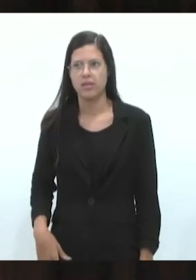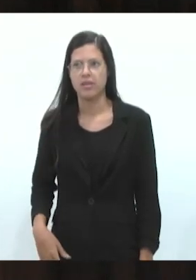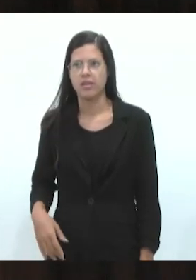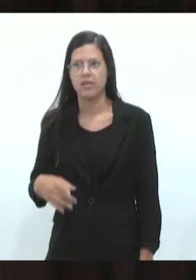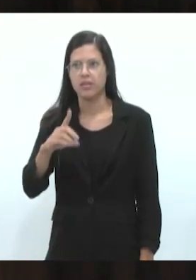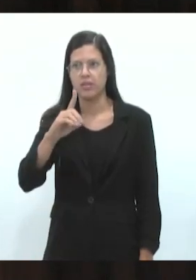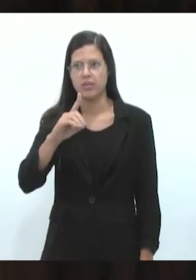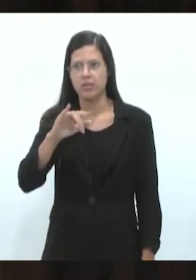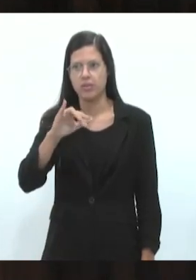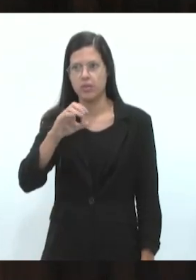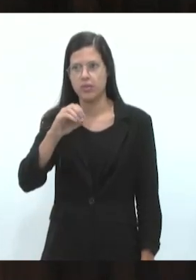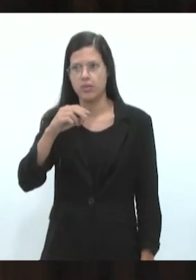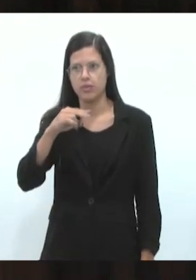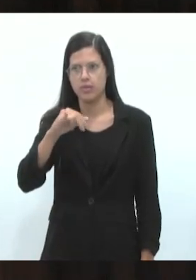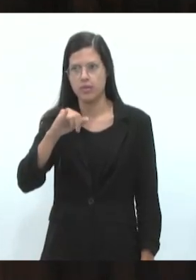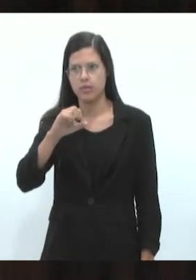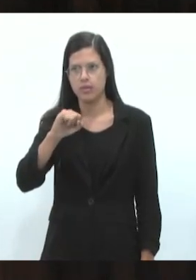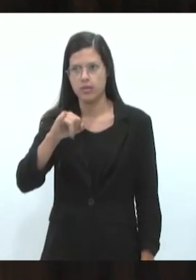Dionísio.